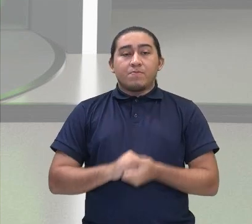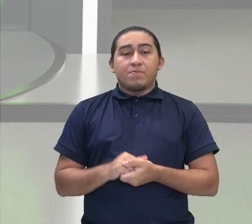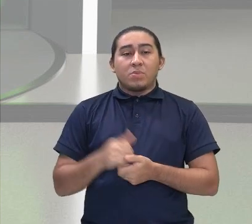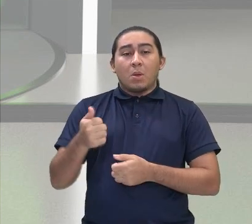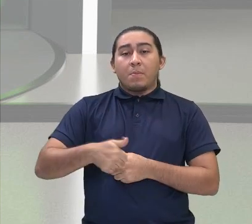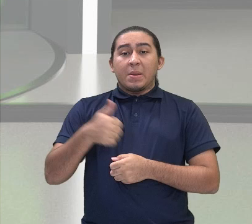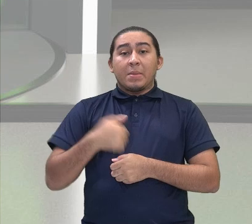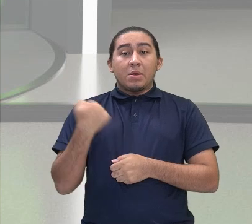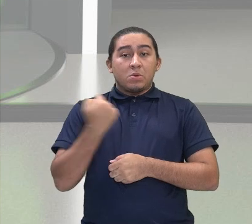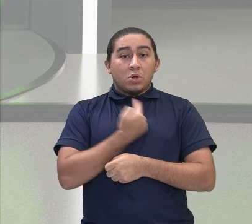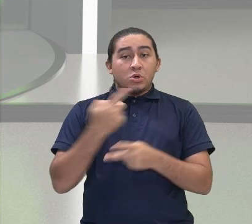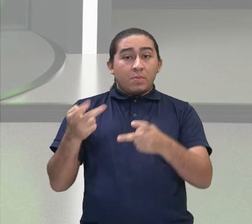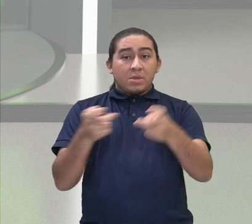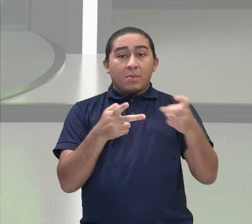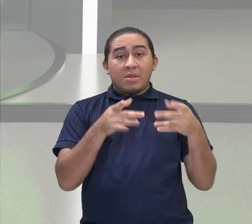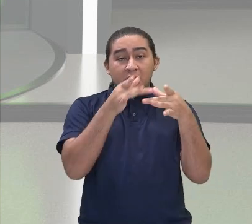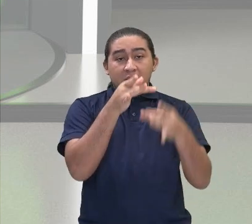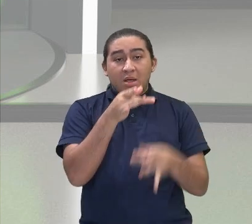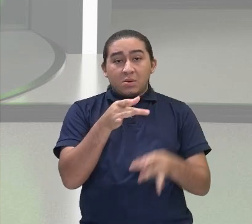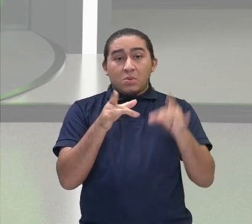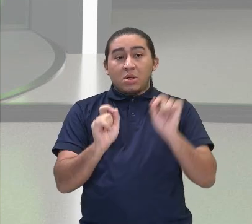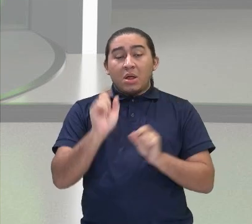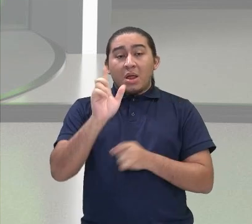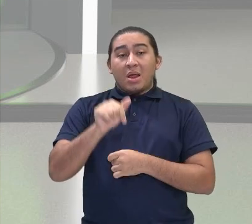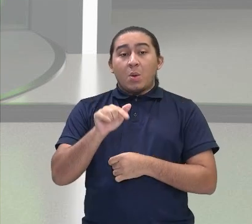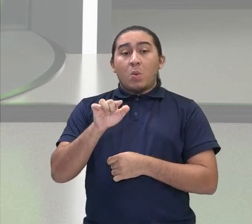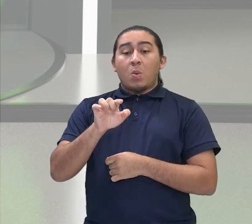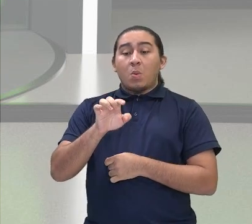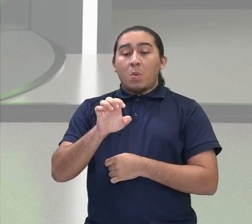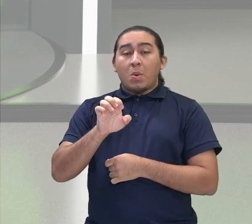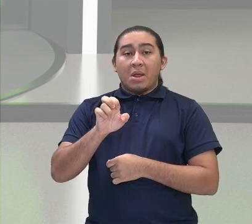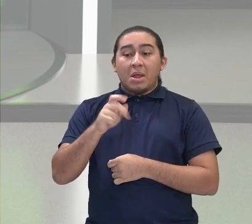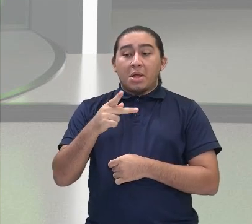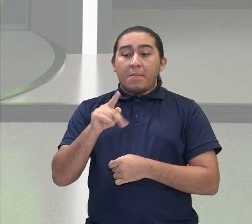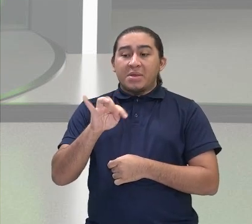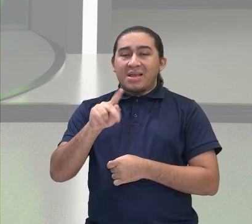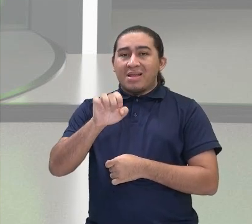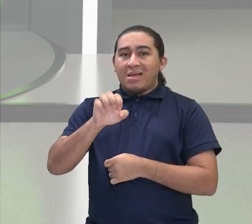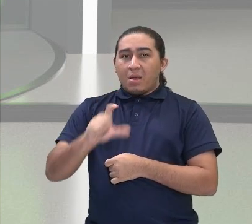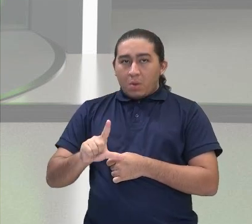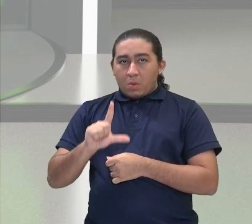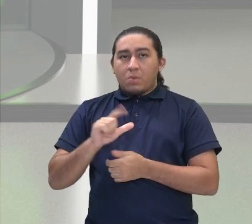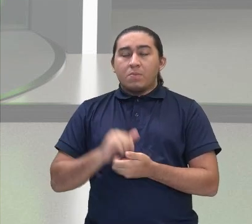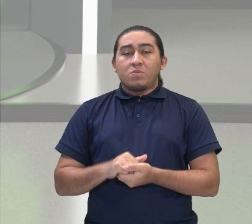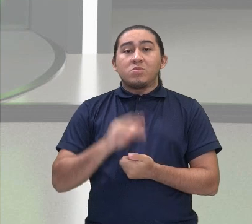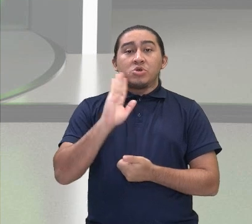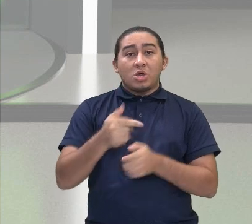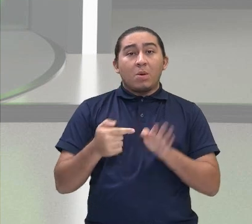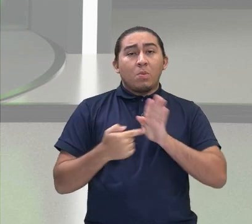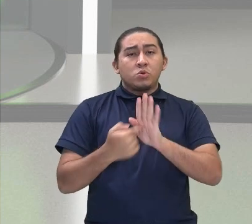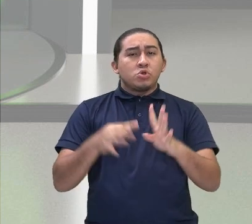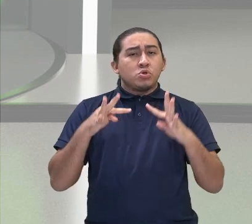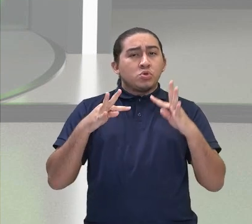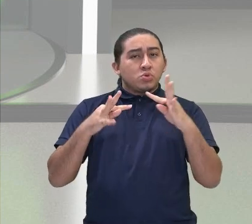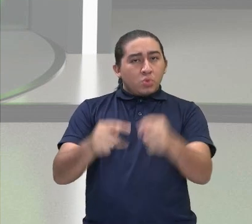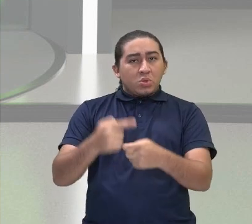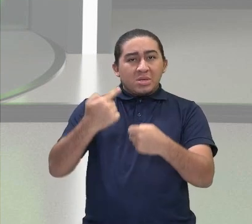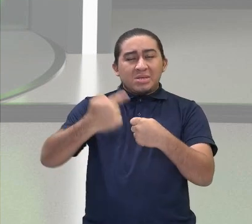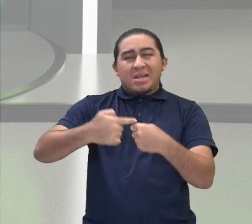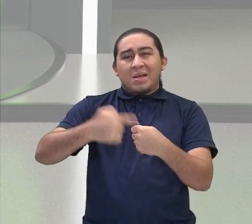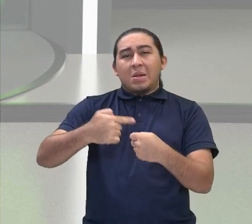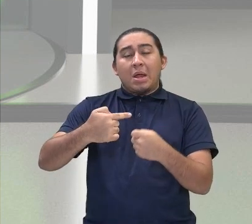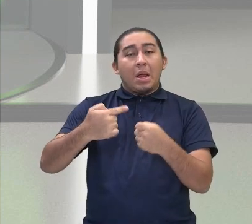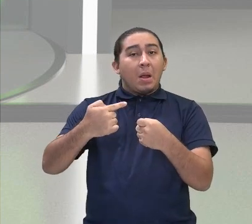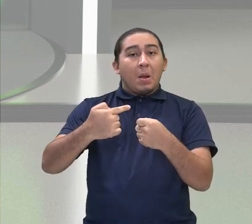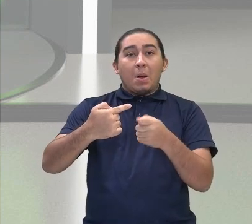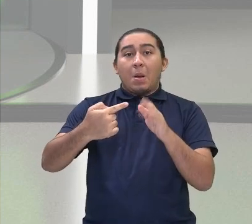gente vai observar com mais detalhes é justamente lá o tecido epitelial, aquele que eu mostrei, as células todas próximas ali umas às outras, né, como